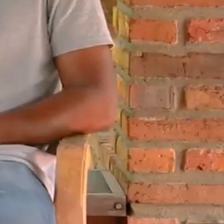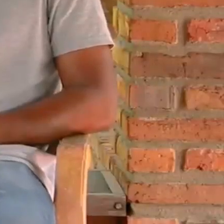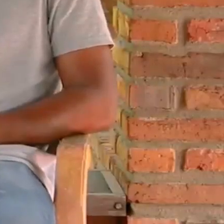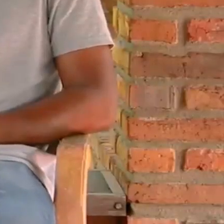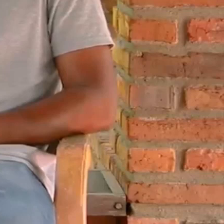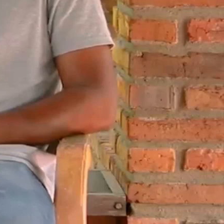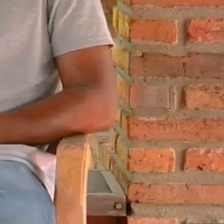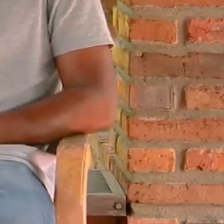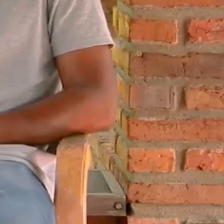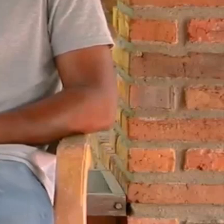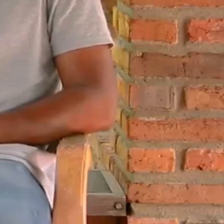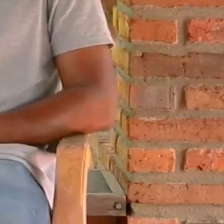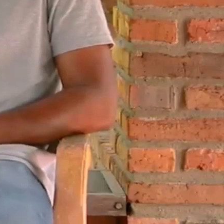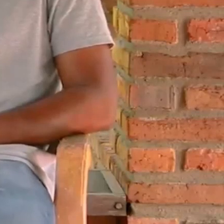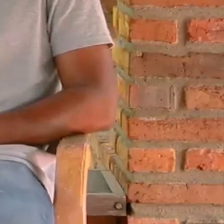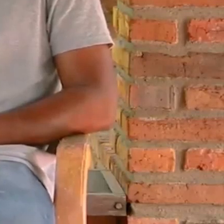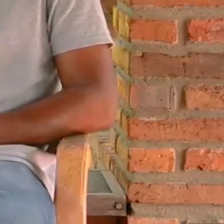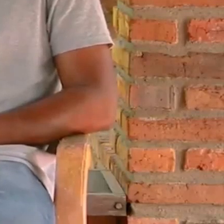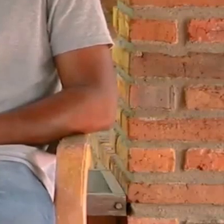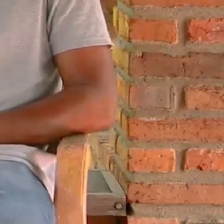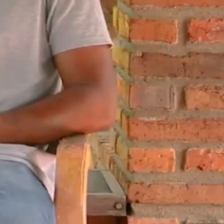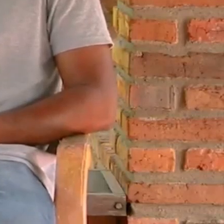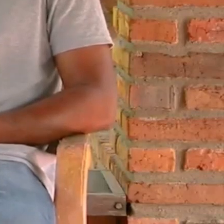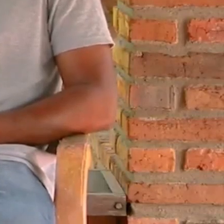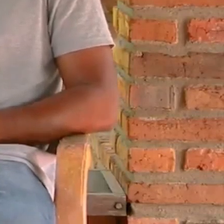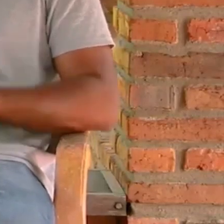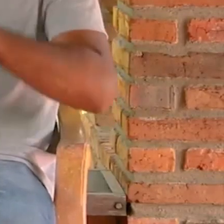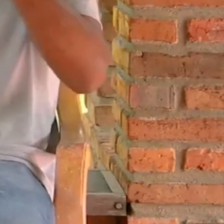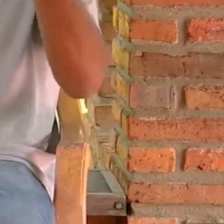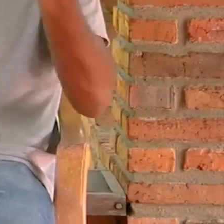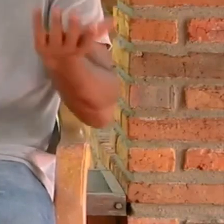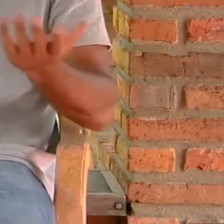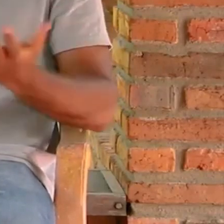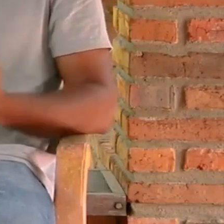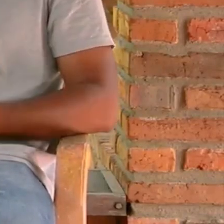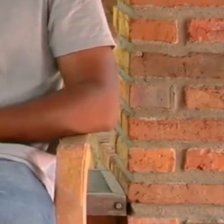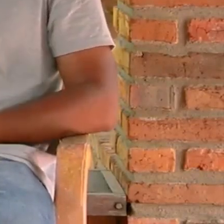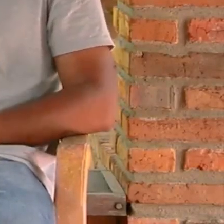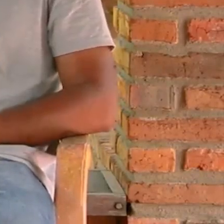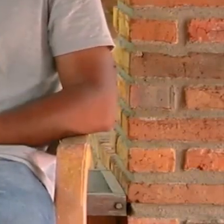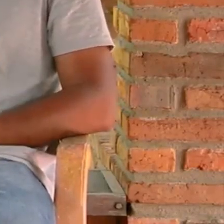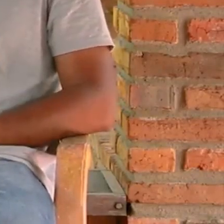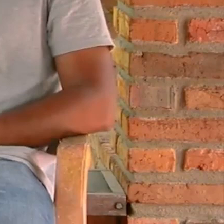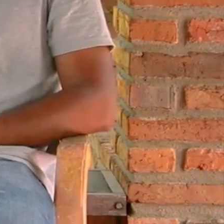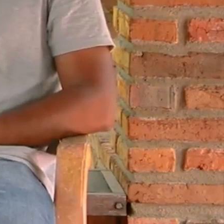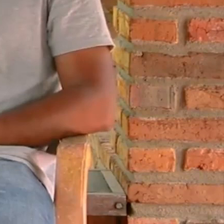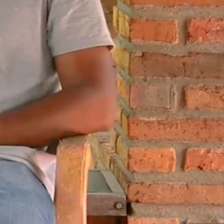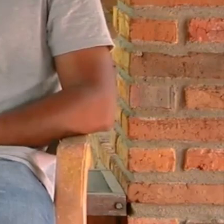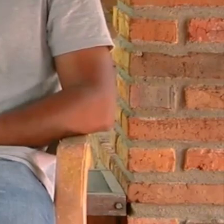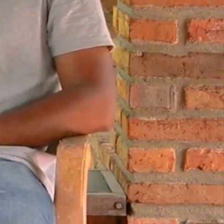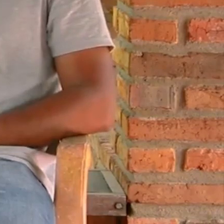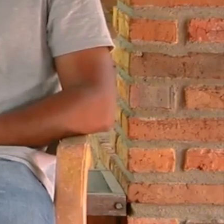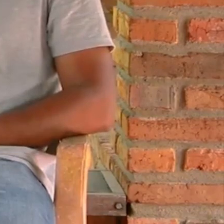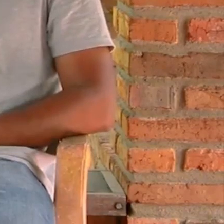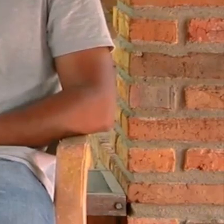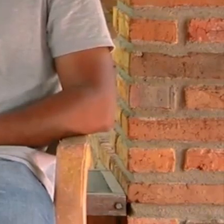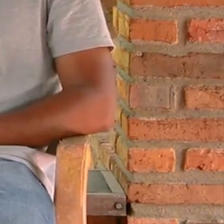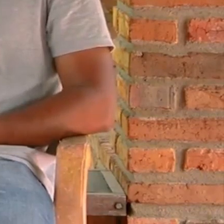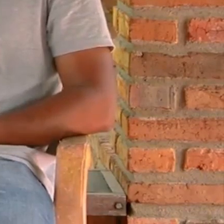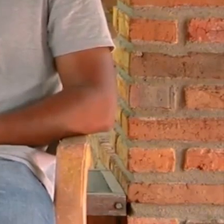é indiano e ele está aqui na comunidade. E aí eu vou conversar um pouco a respeito dessa convivência, né?